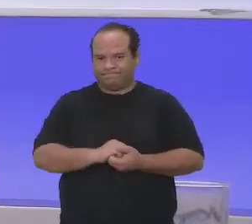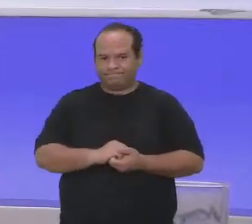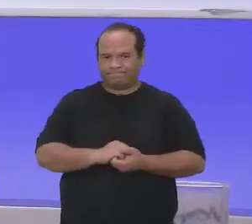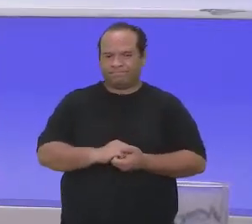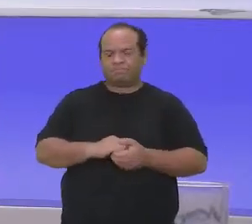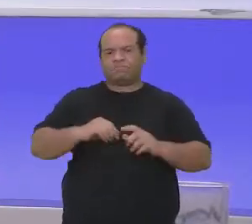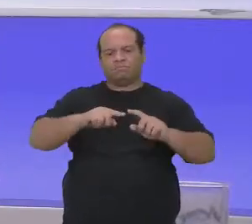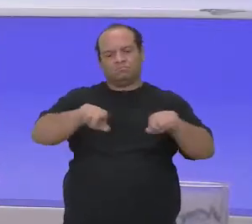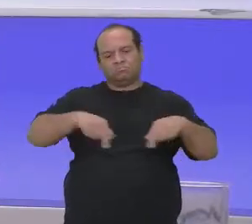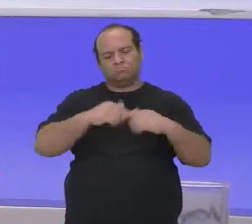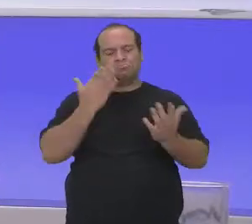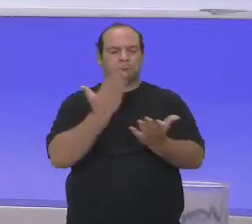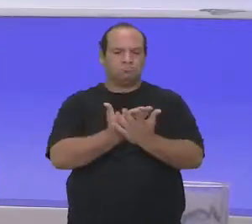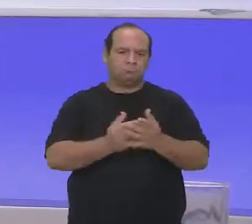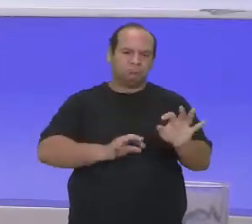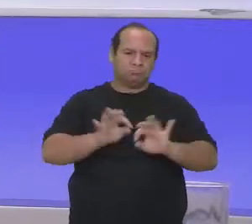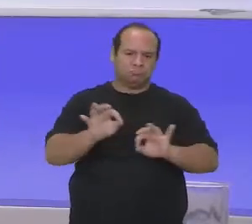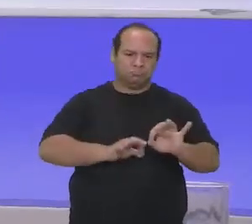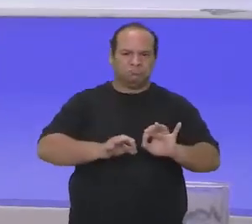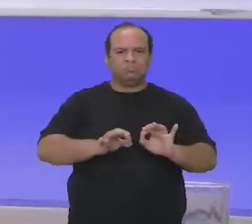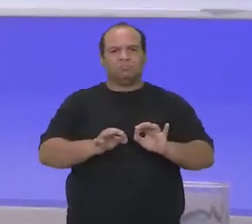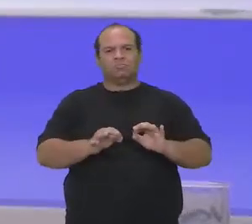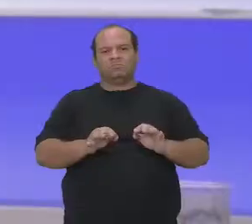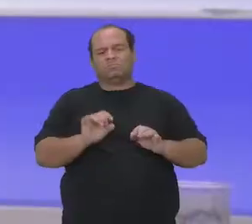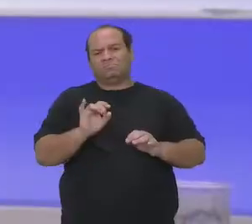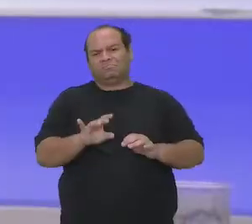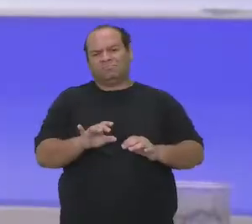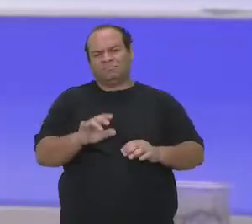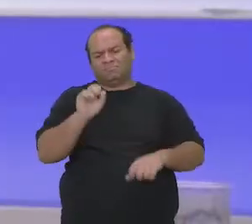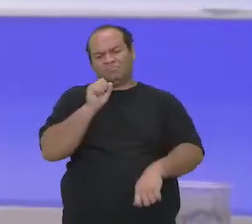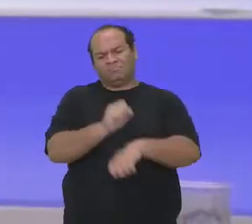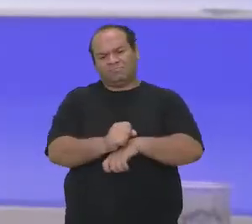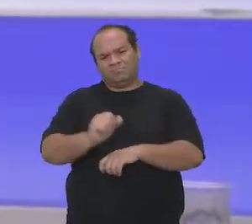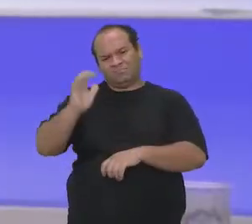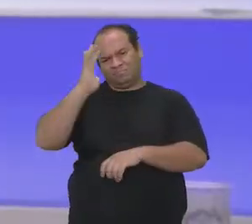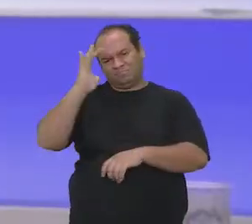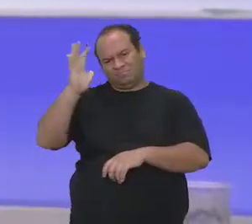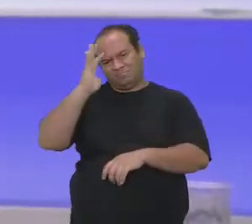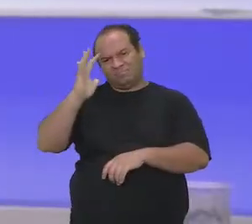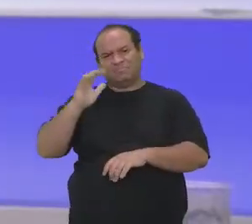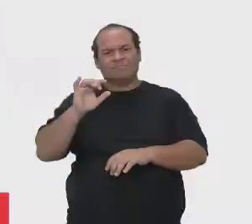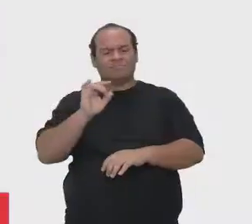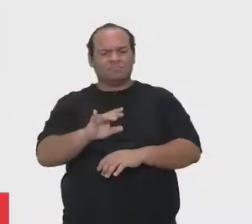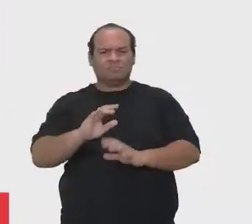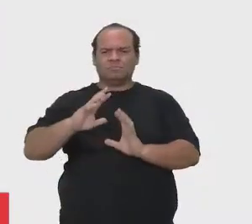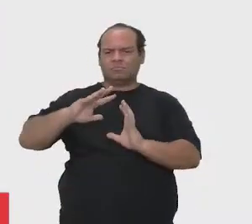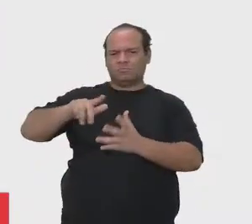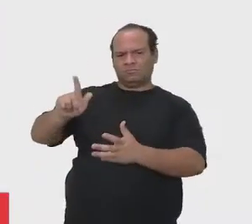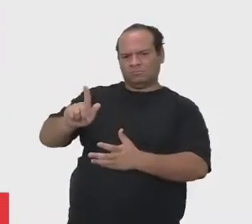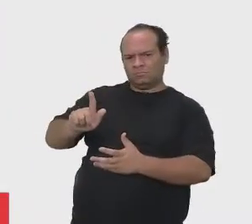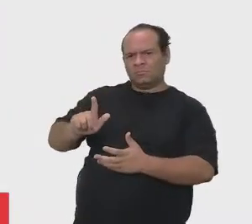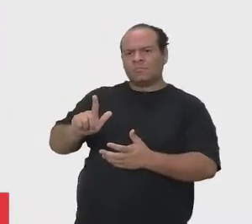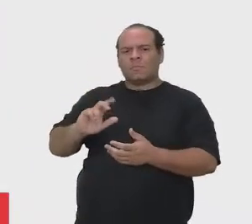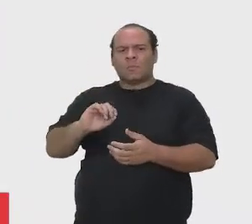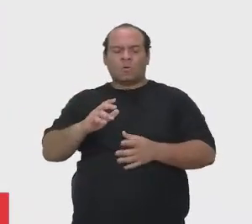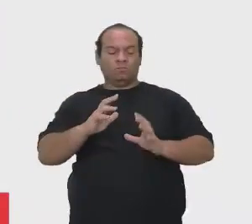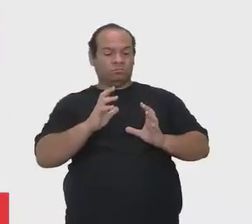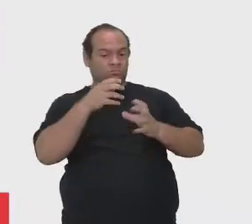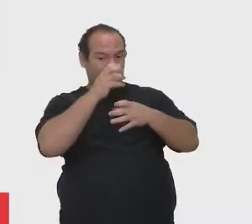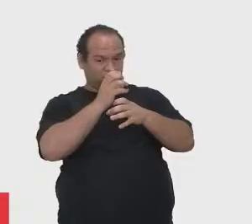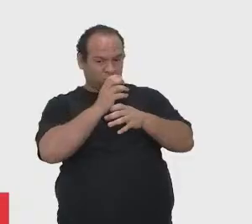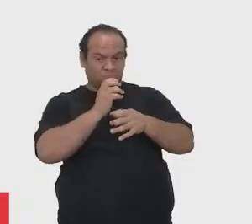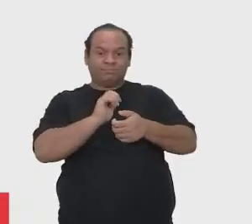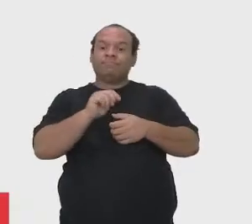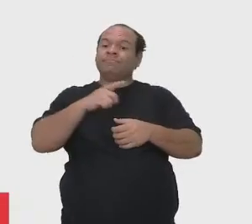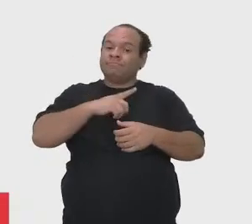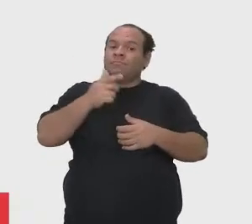em sala de aula, a gente não precisa se limitar às ações de geografia, às ações de ciência, porque a